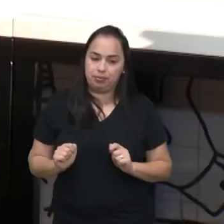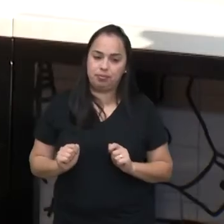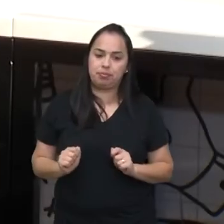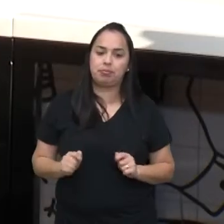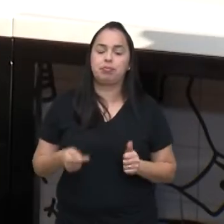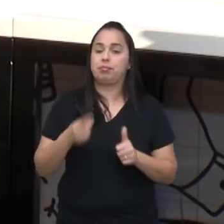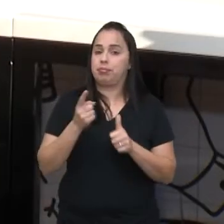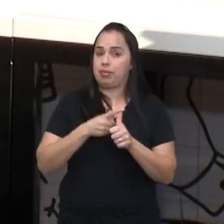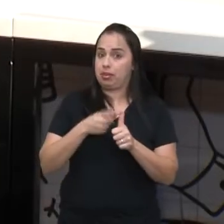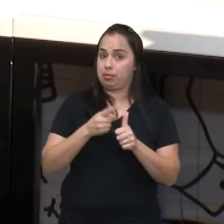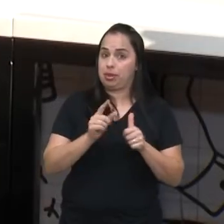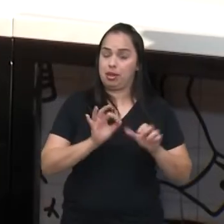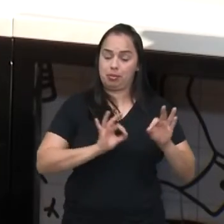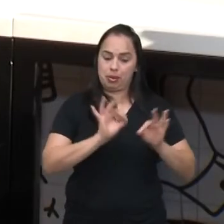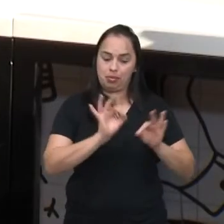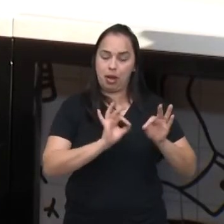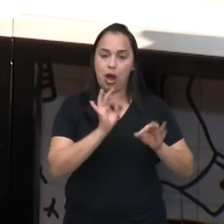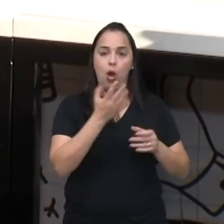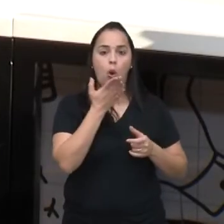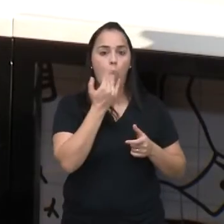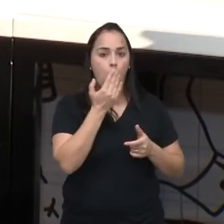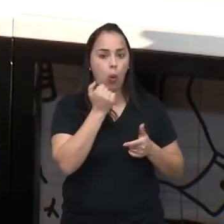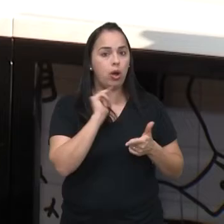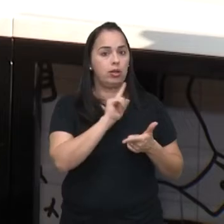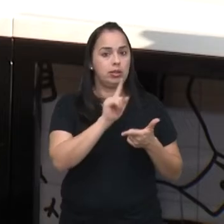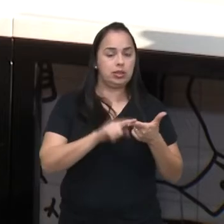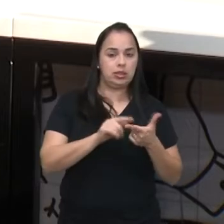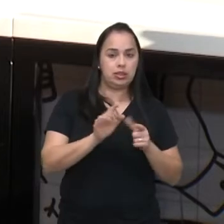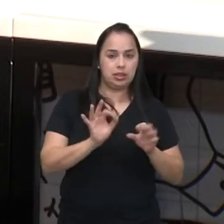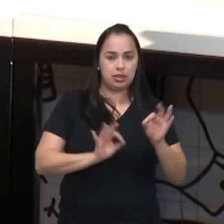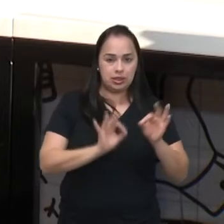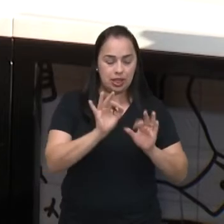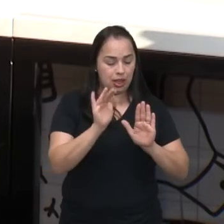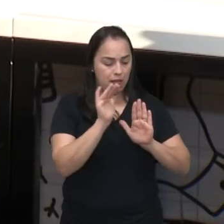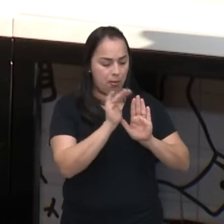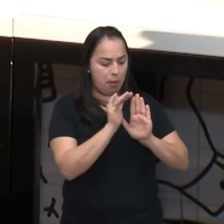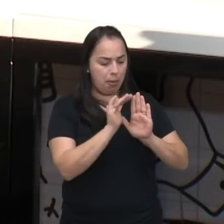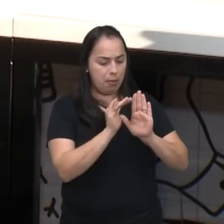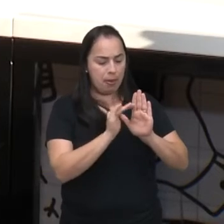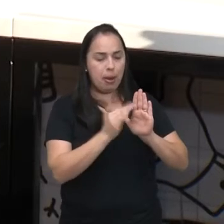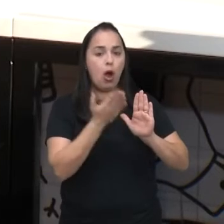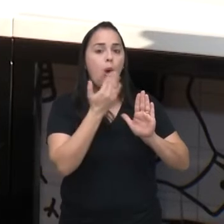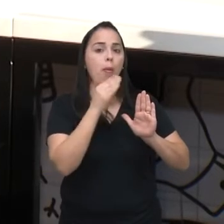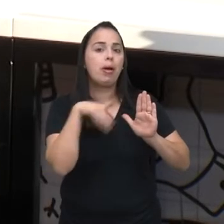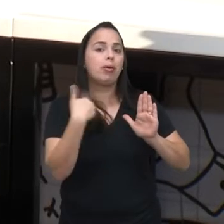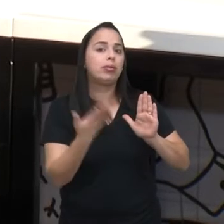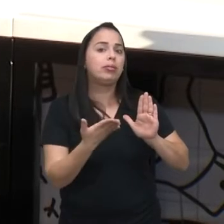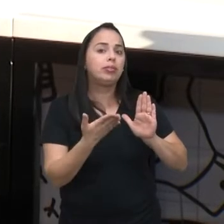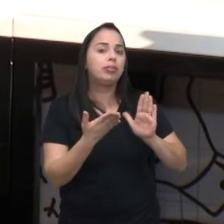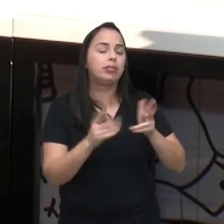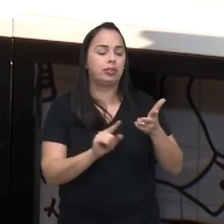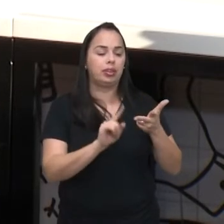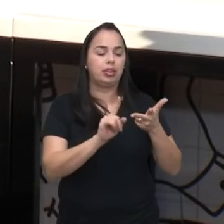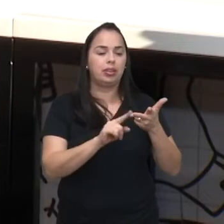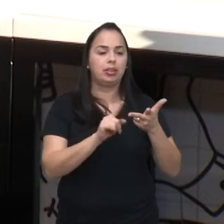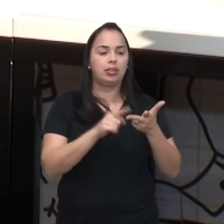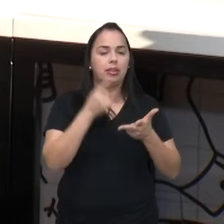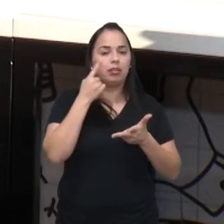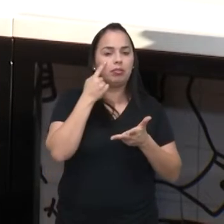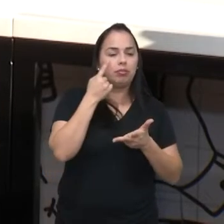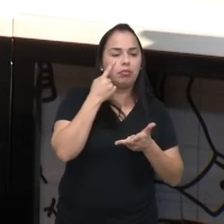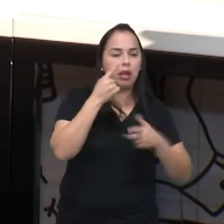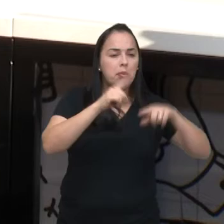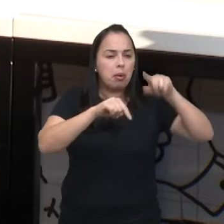a crise é preciso aí planejar o cardápio se organizar com a lista de compras olhar